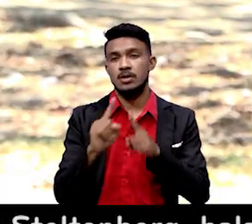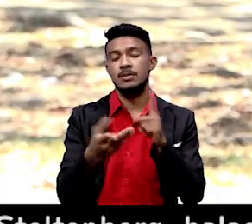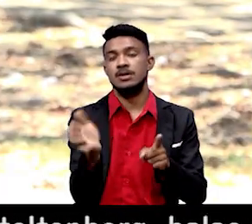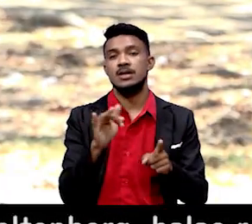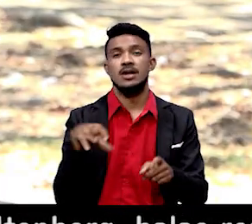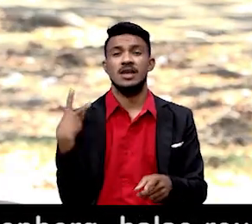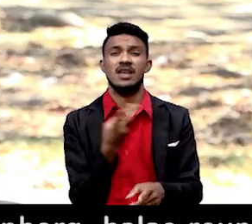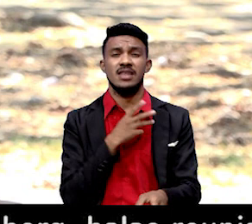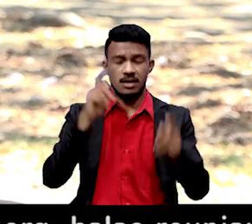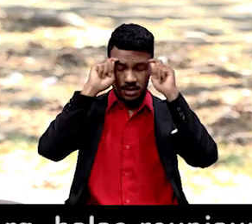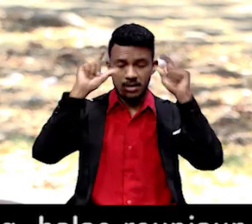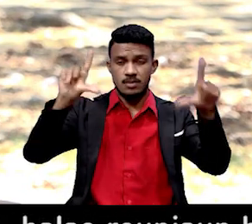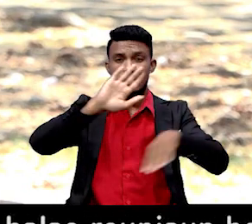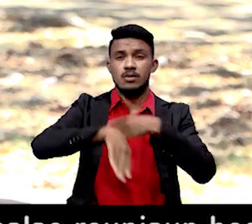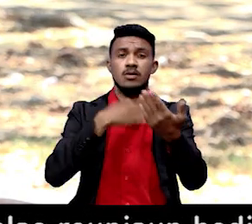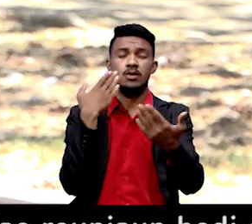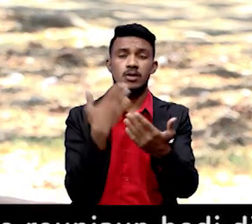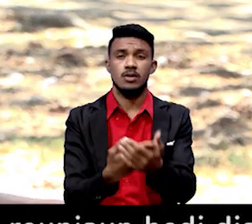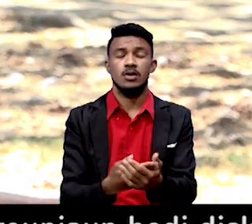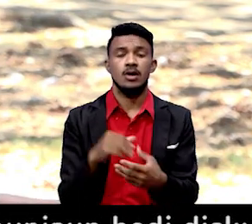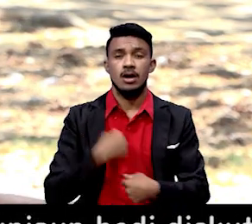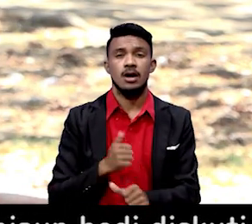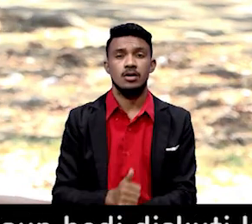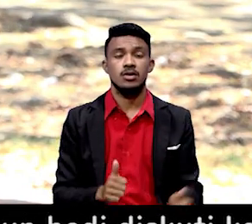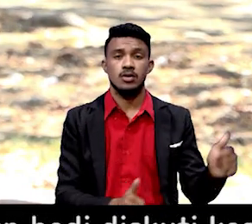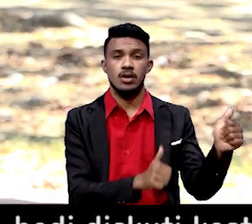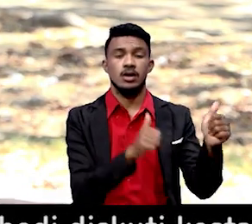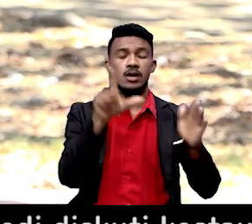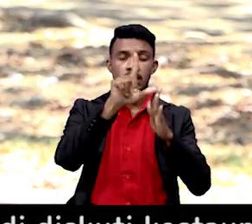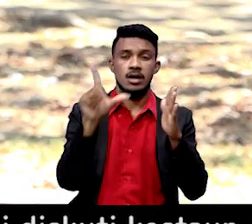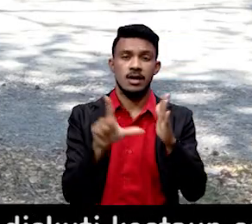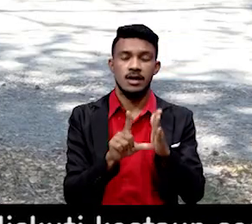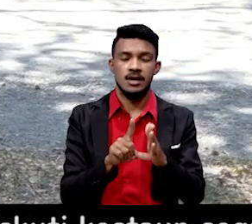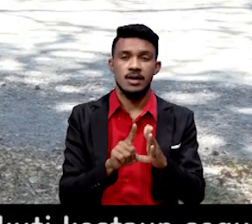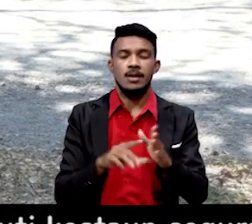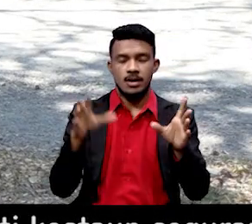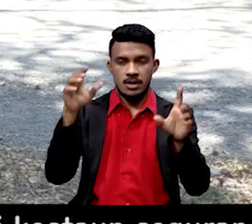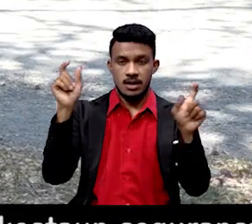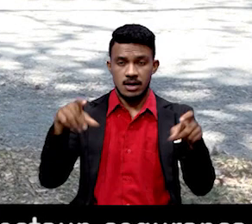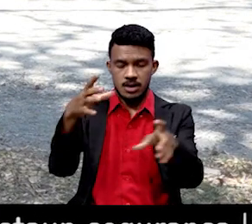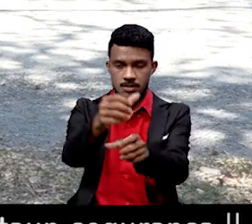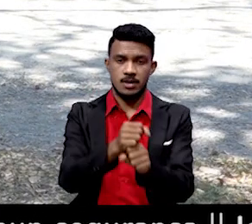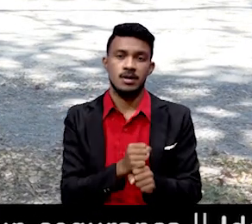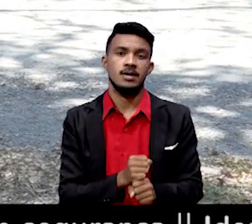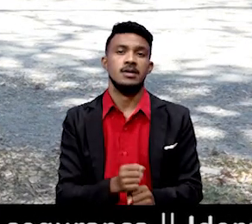Timor. Iko tu tengen se komprele ita masih lay nyokos. Nebe ita tu tengen ser mesimu